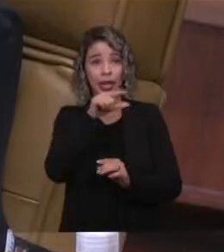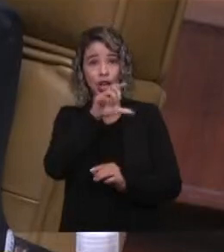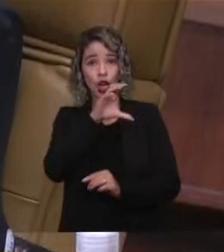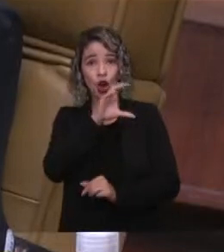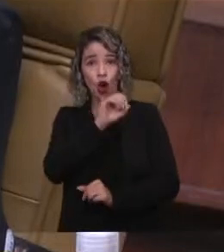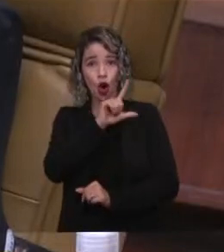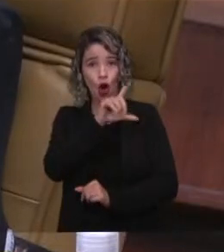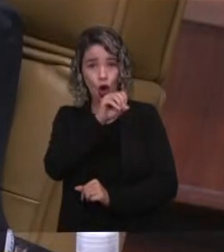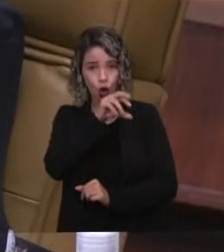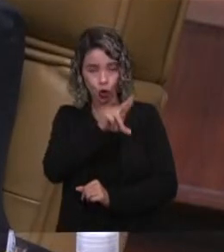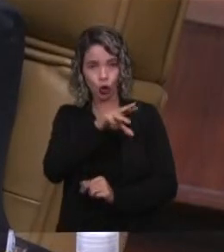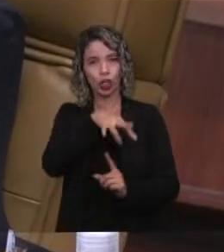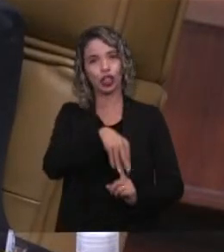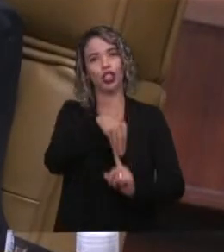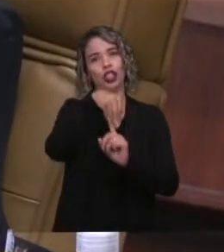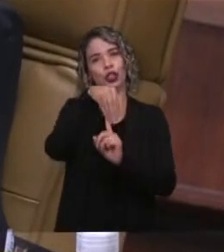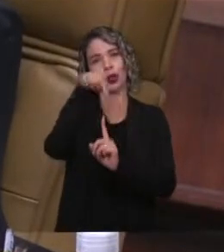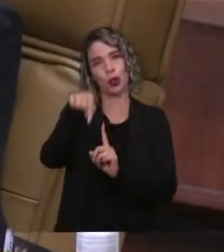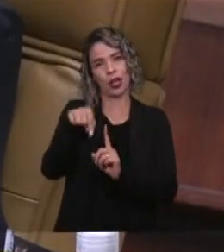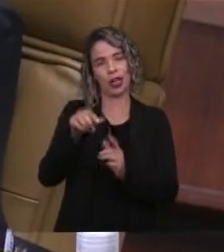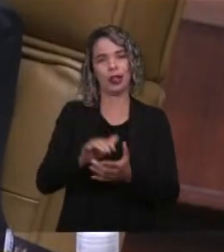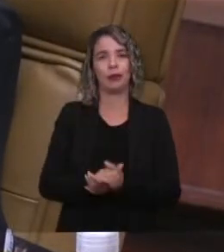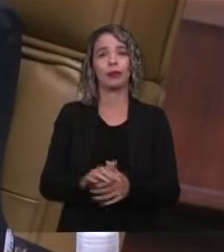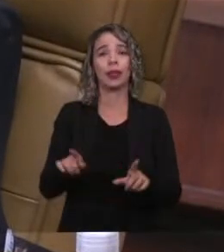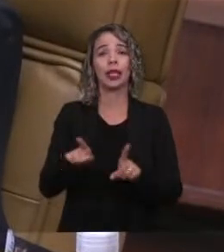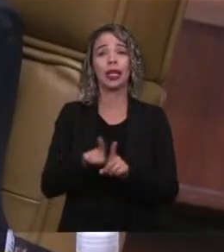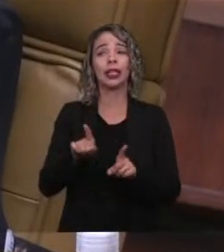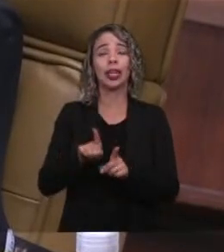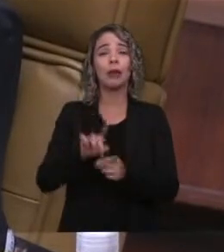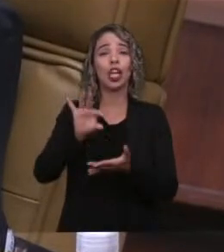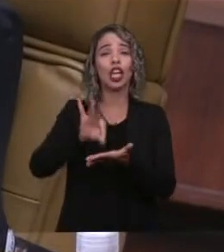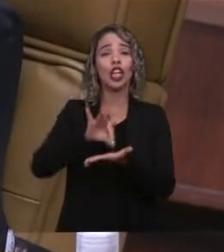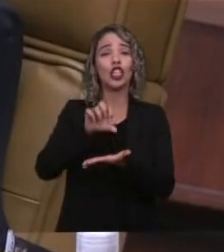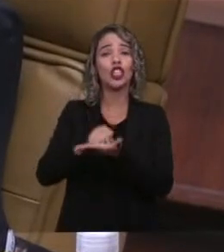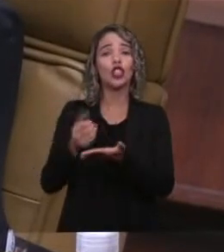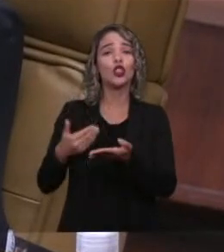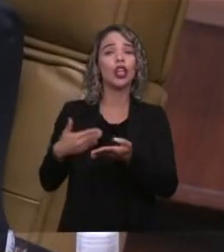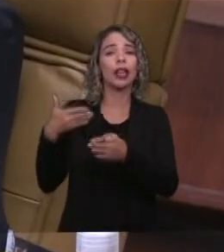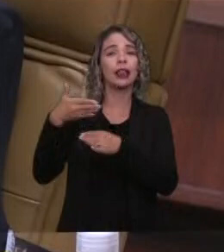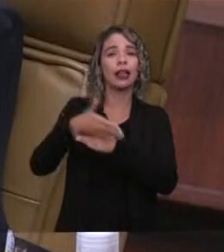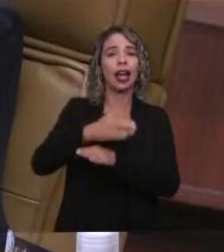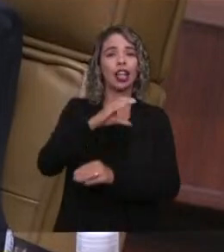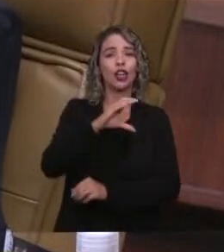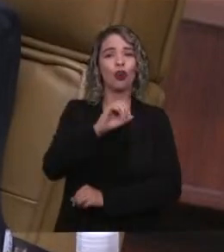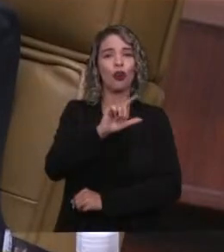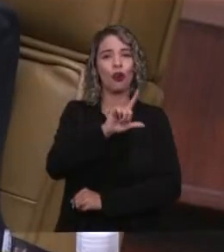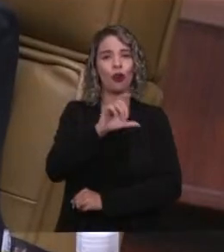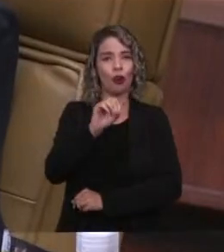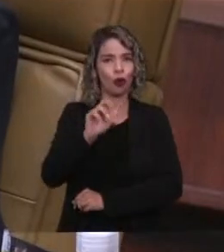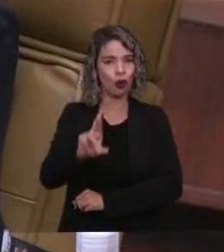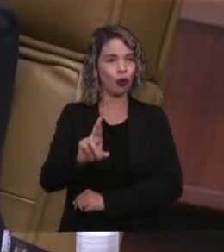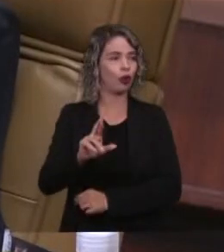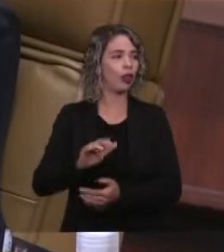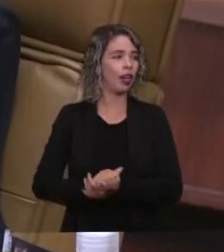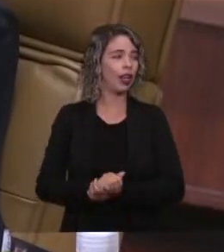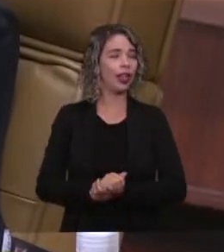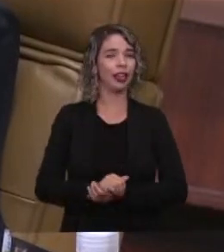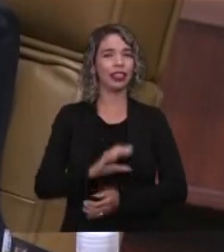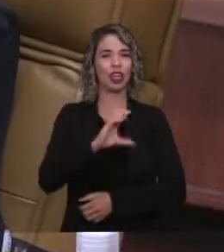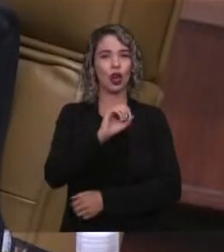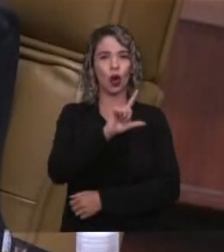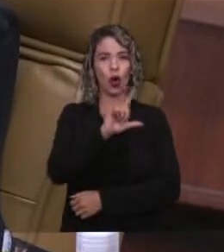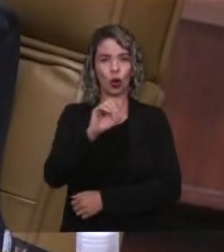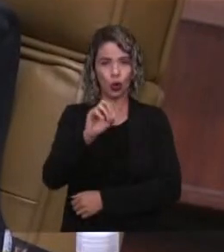Collor, um registro de entrada do acusado Fernando Collor na própria BR Distribuidora